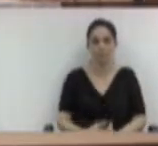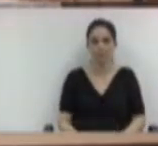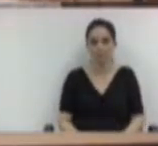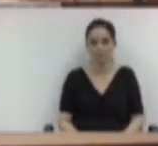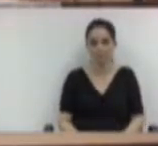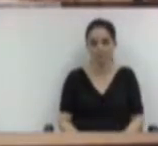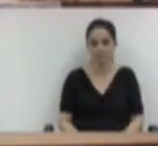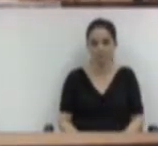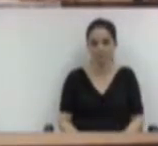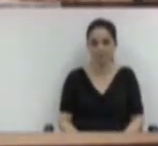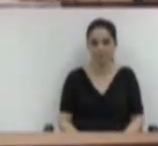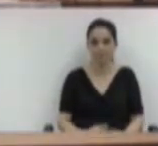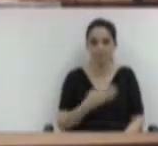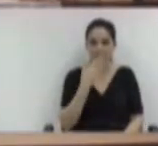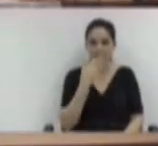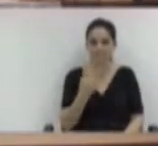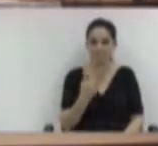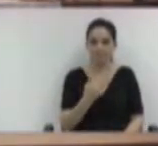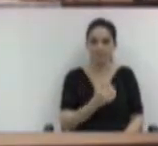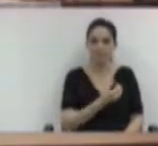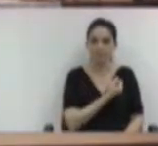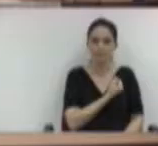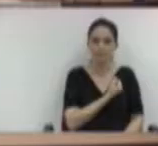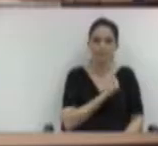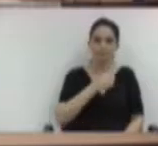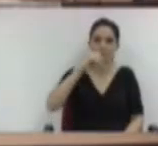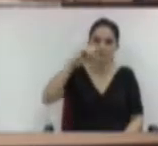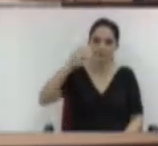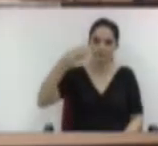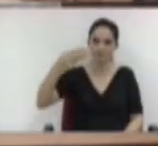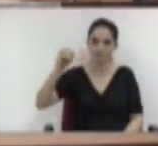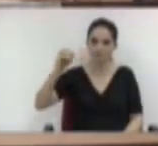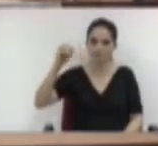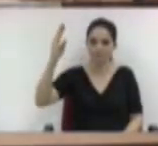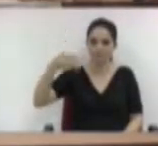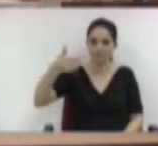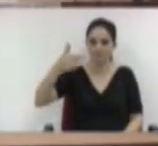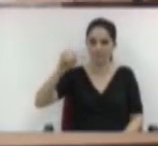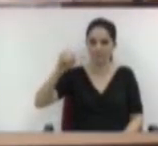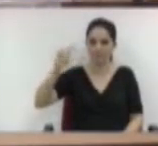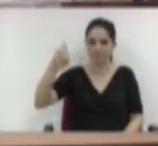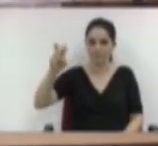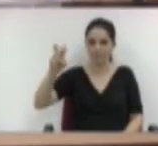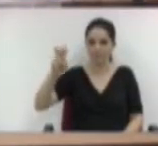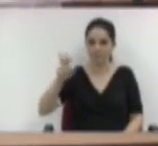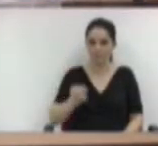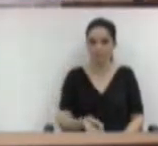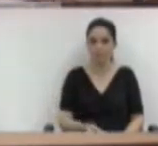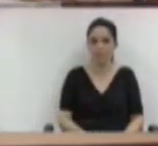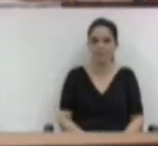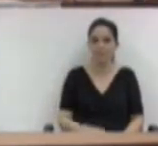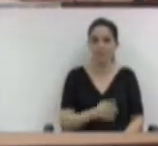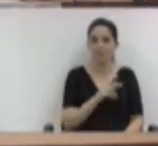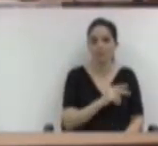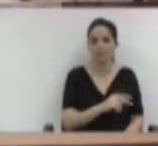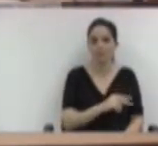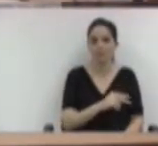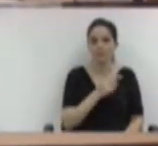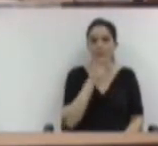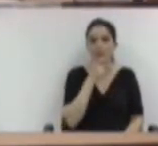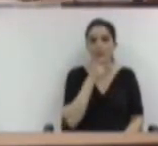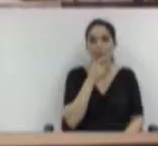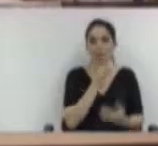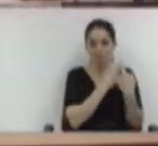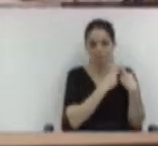Executivo. Requerimento 930/2015, autor, professora Érica Monteiro. O